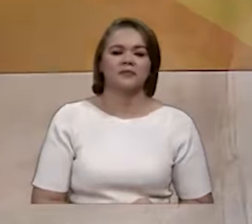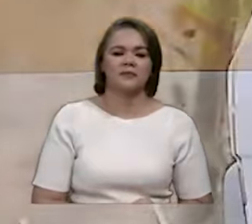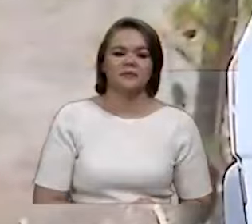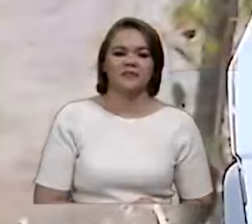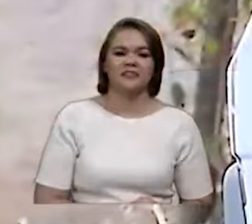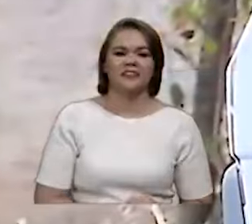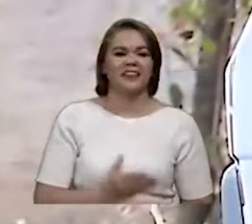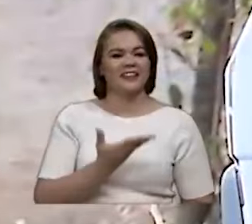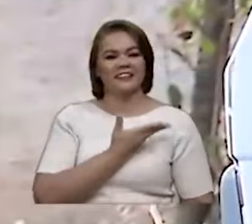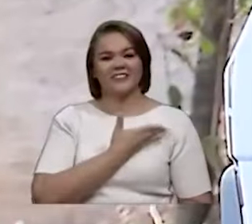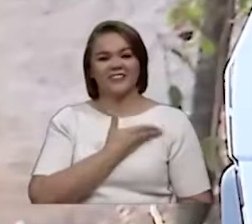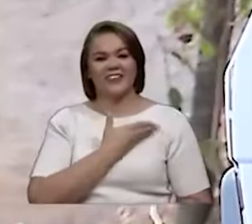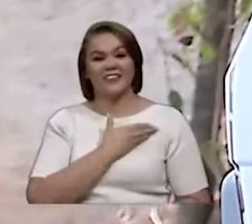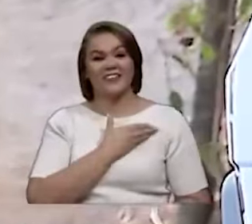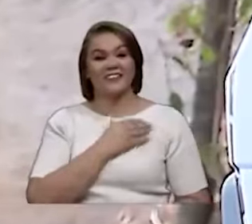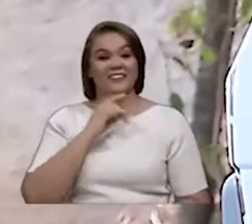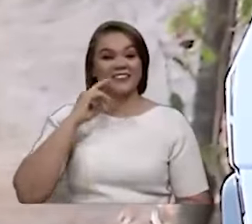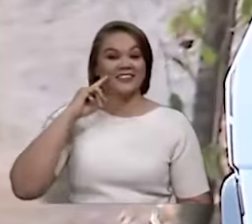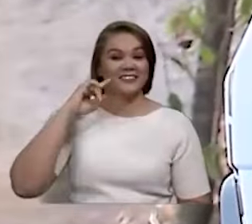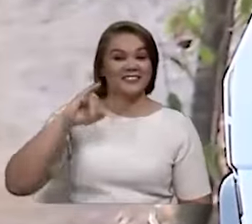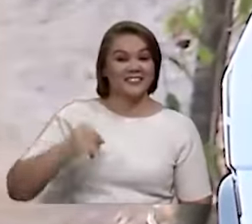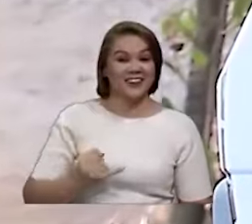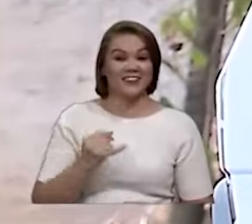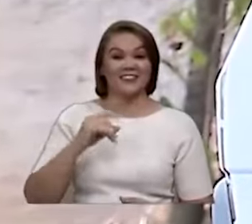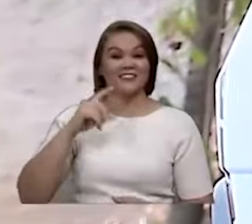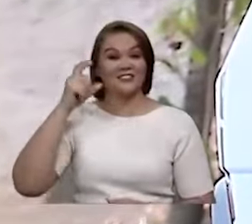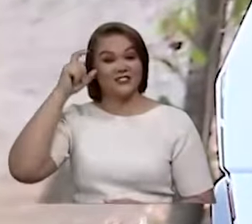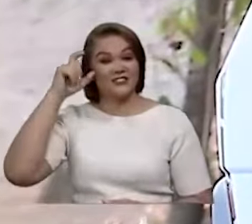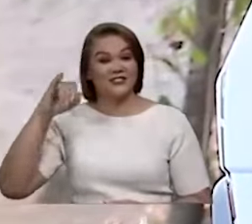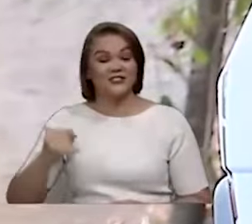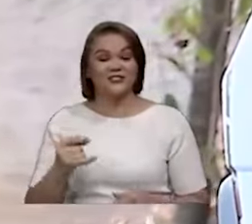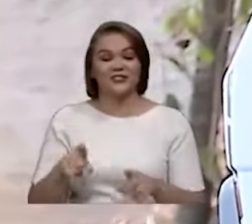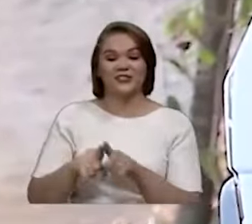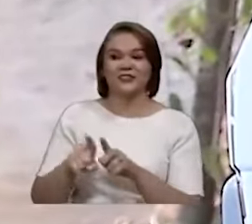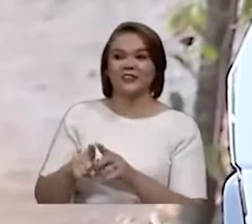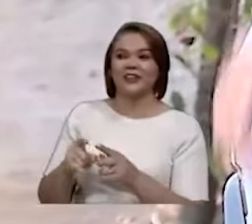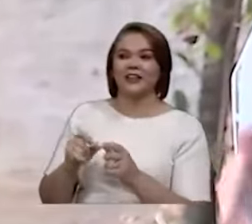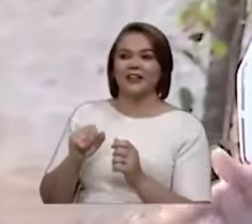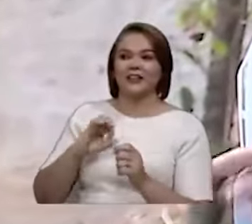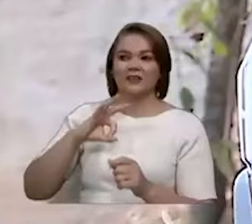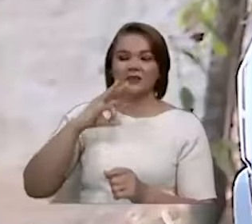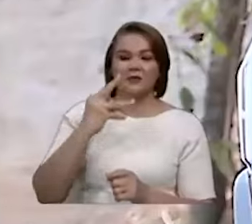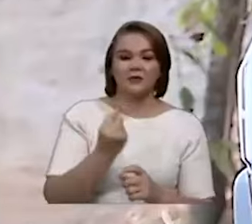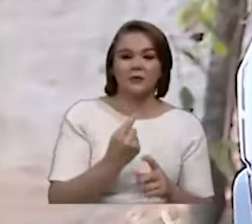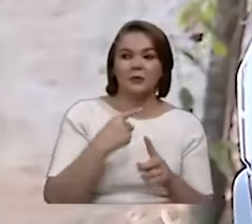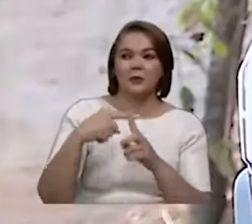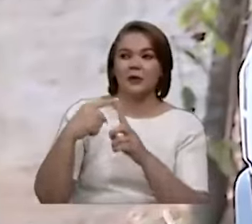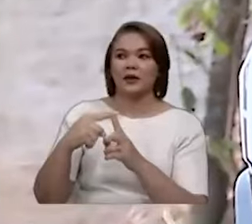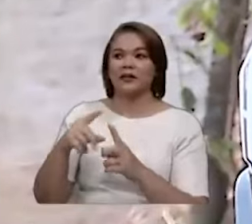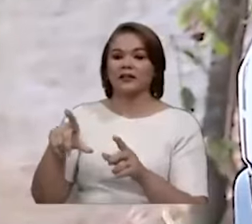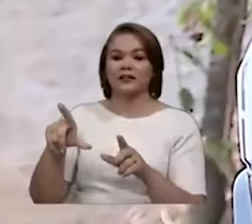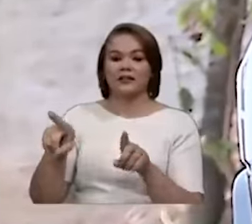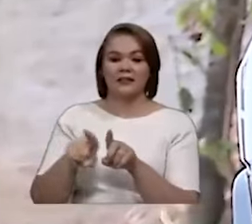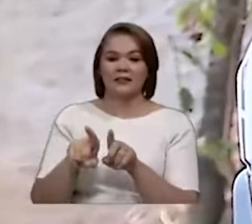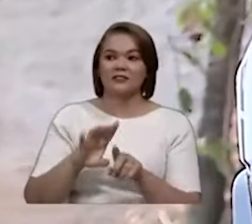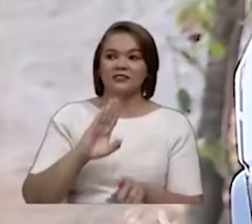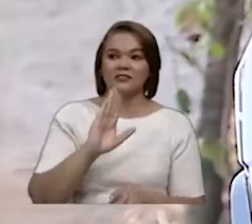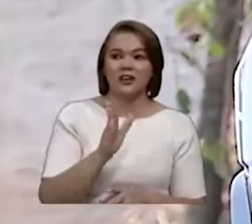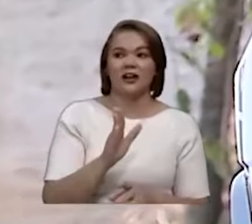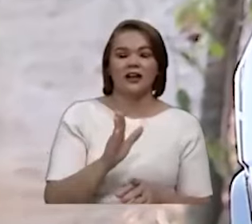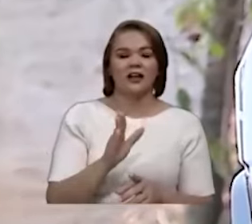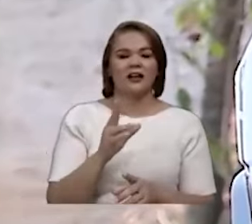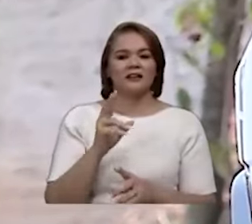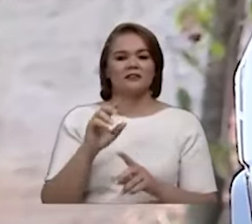Eita, meus amigos, Jaque, Júnior, Laio, todo mundo que nos acompanha. Pois é, voar, voar, subir, subir. Quando você sobe, aí você fica assim, com a